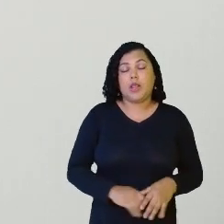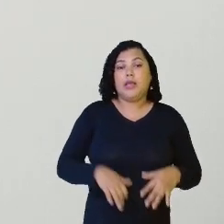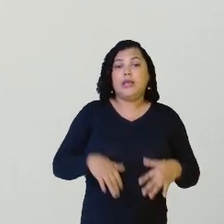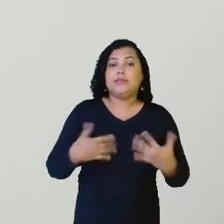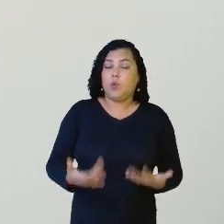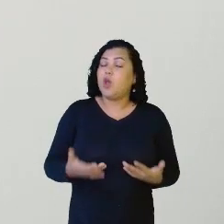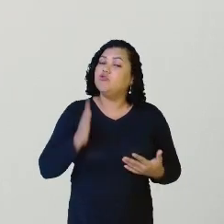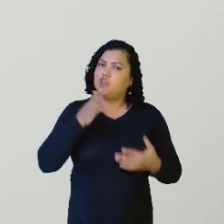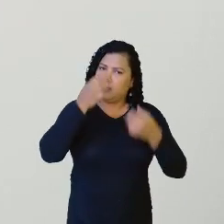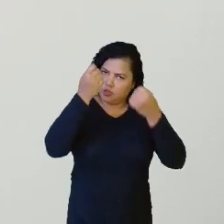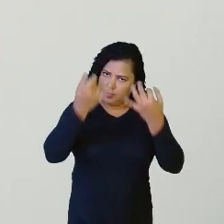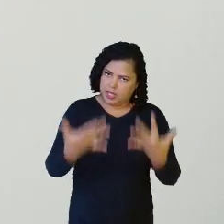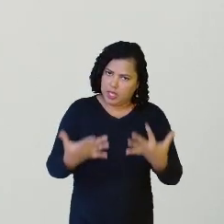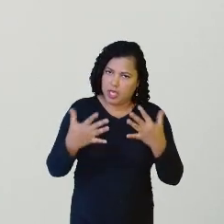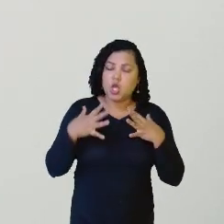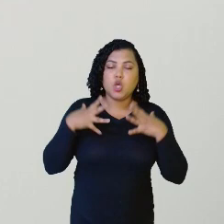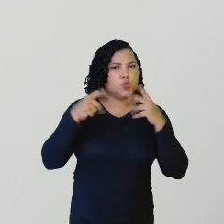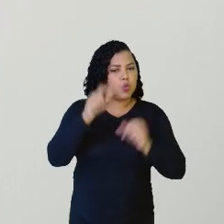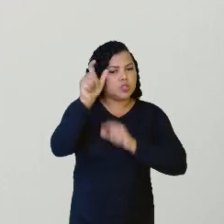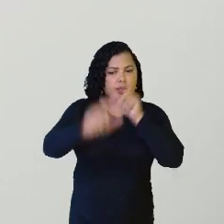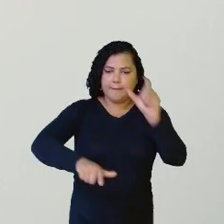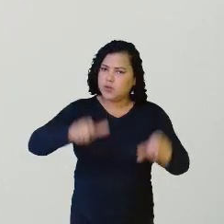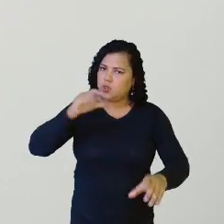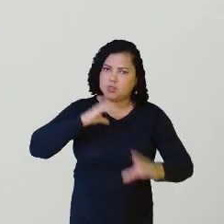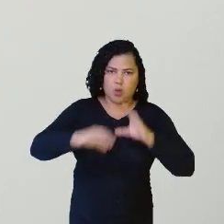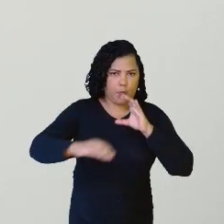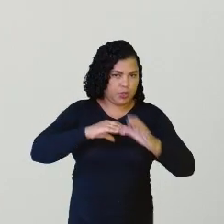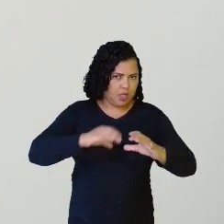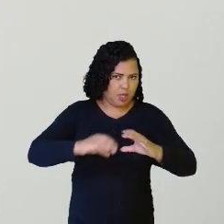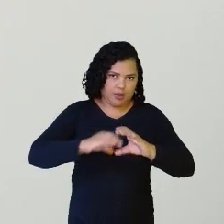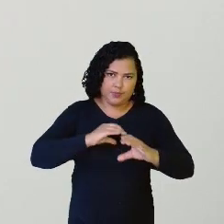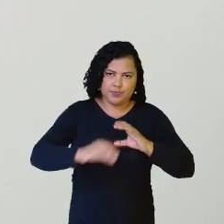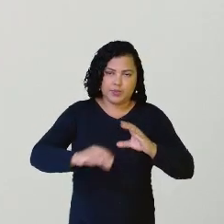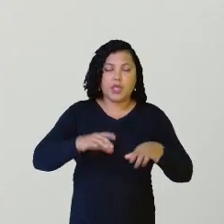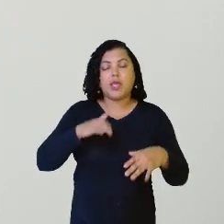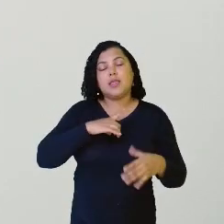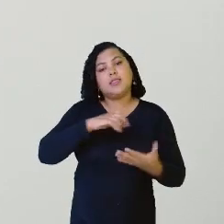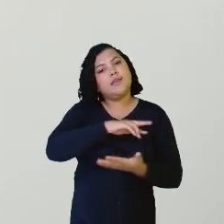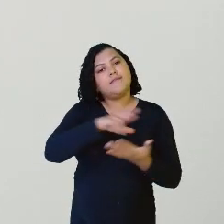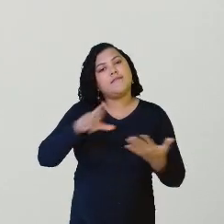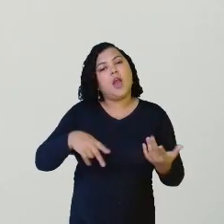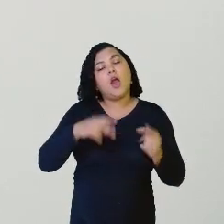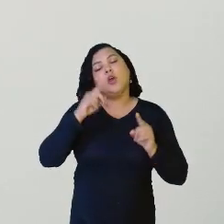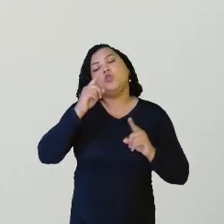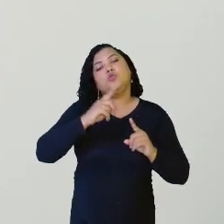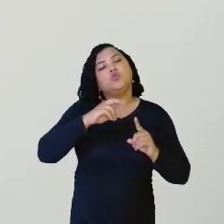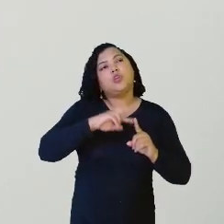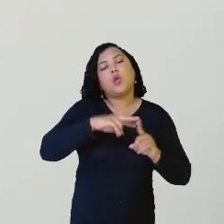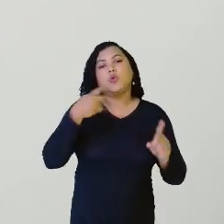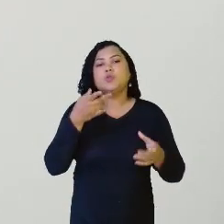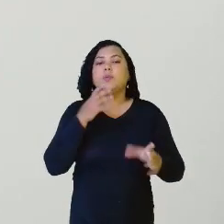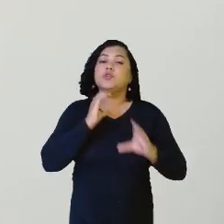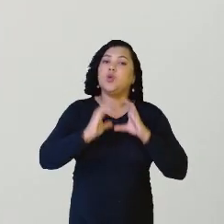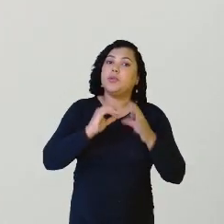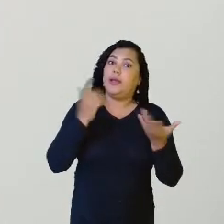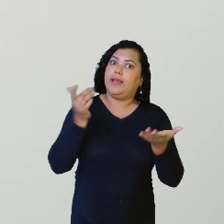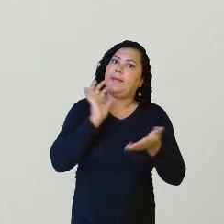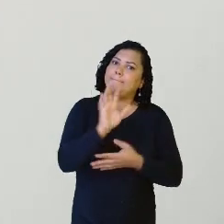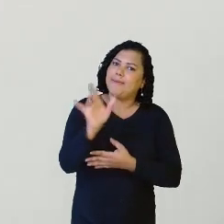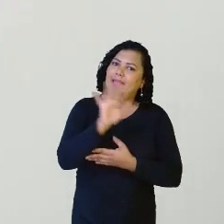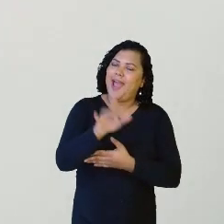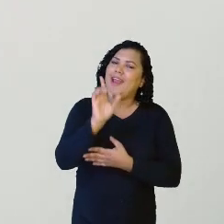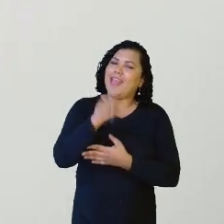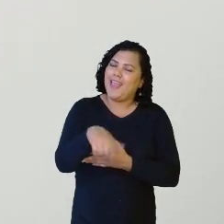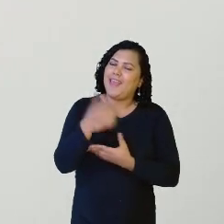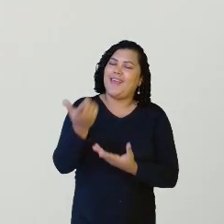Apesar, como eu disse a vocês, todas as pessoas se comunicam e existem vários meios de comunicação. Então, o Braille também é